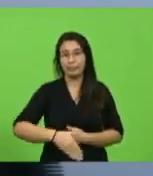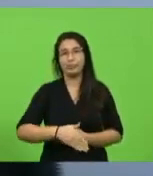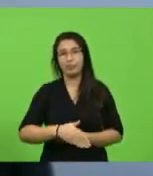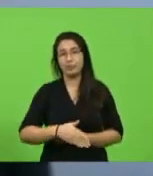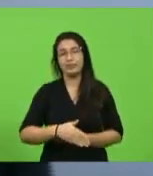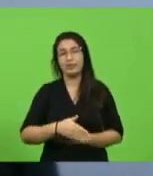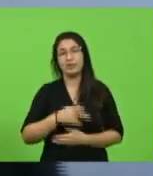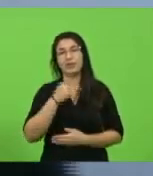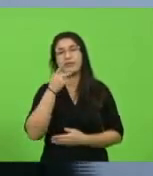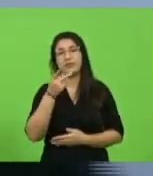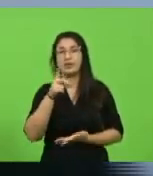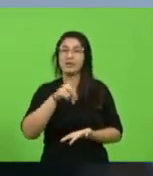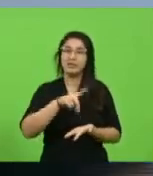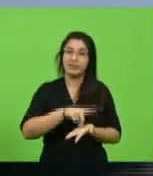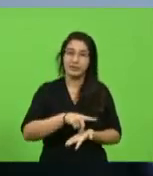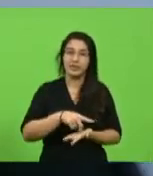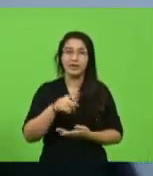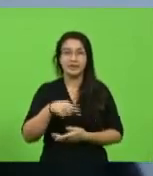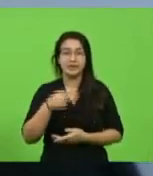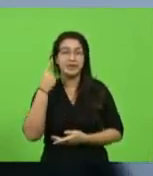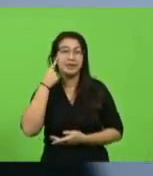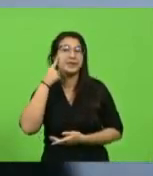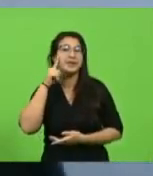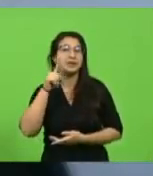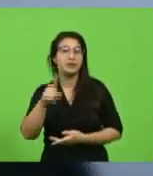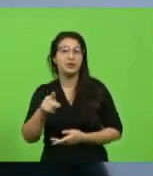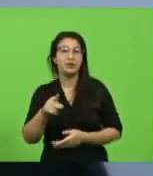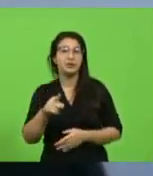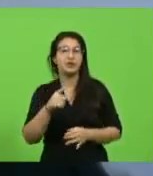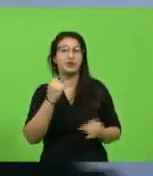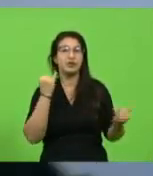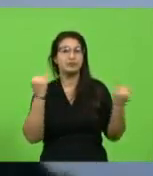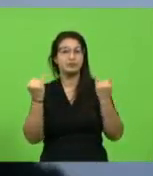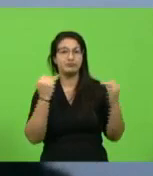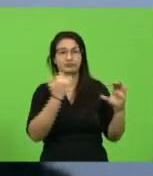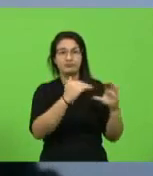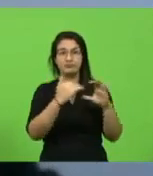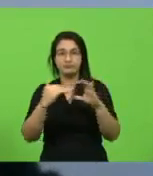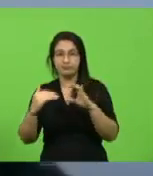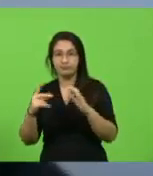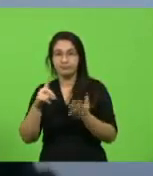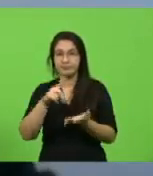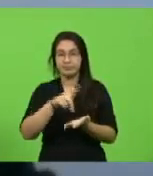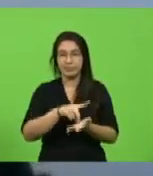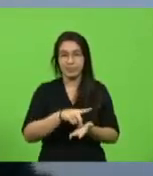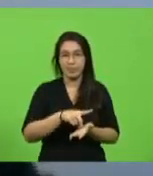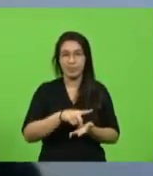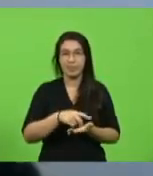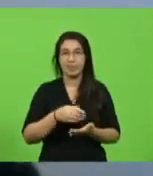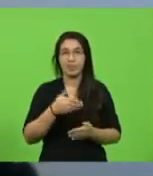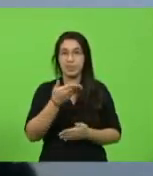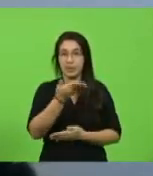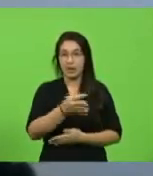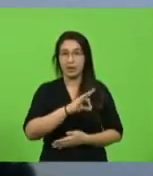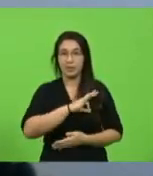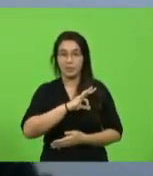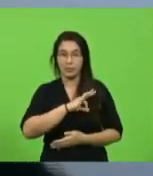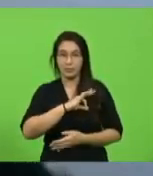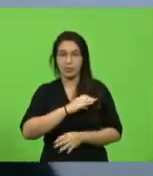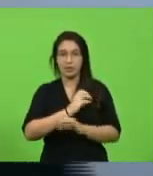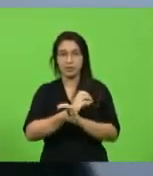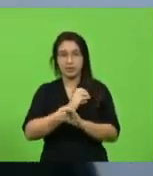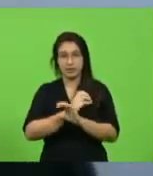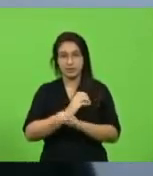afirmando que foi nesta data que ele determinou que fossem notificados os fatos à Polícia Civil do Estado para providências.